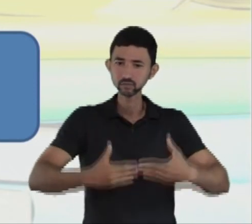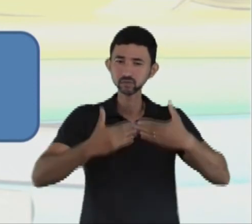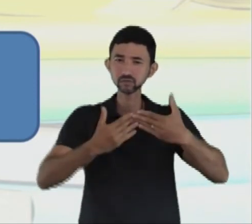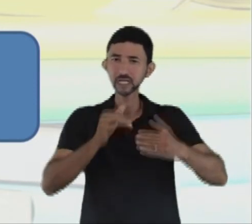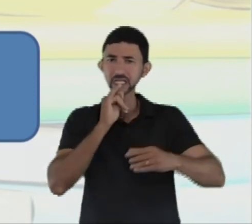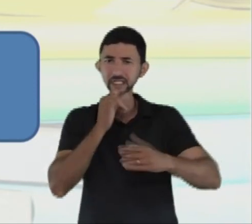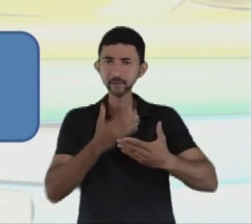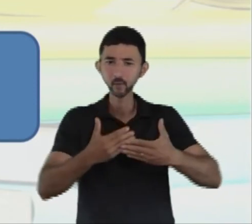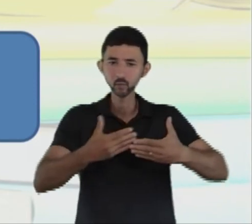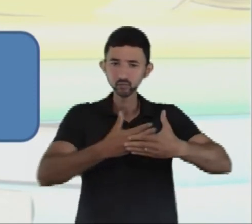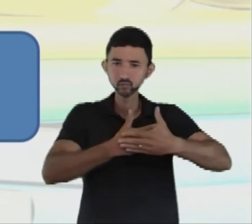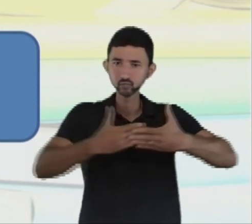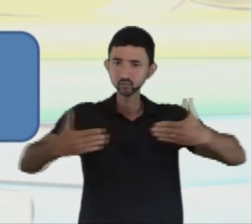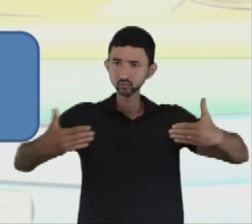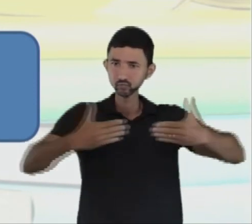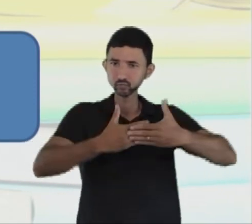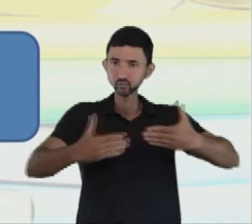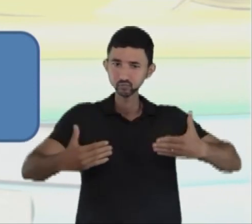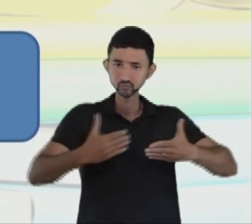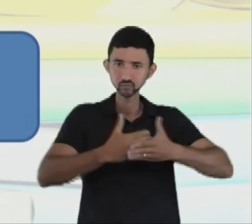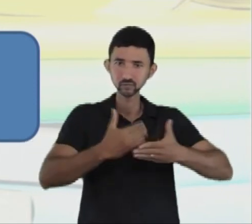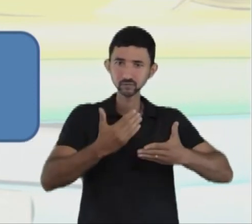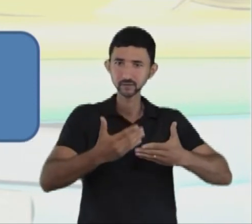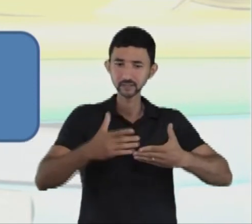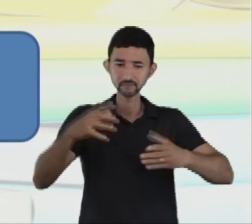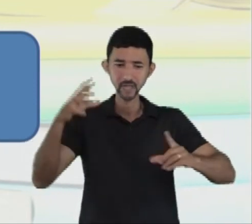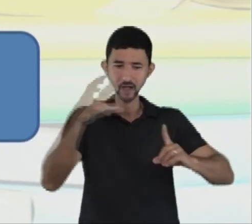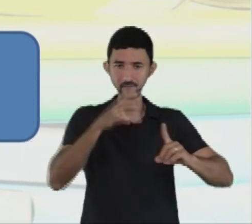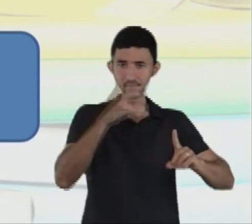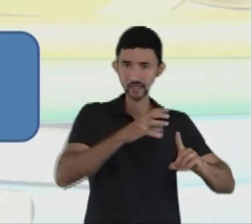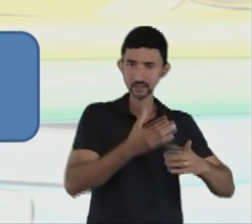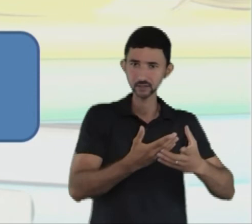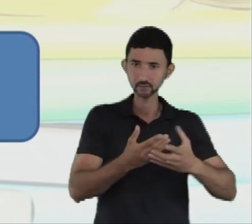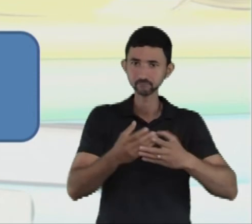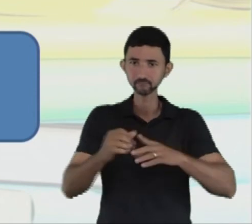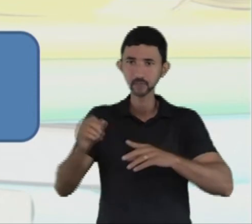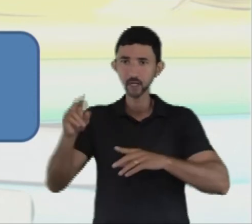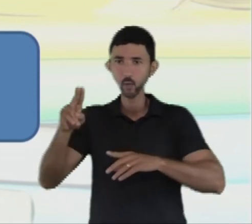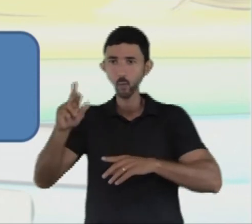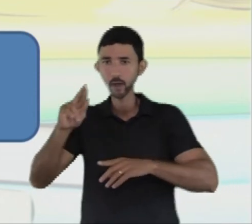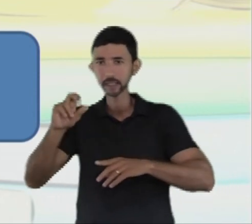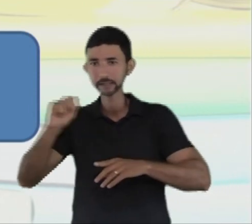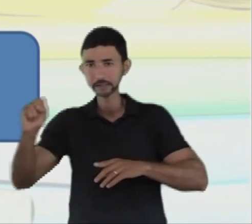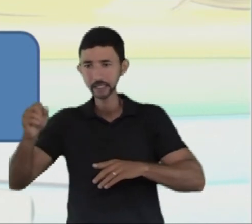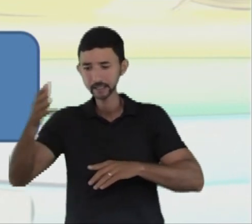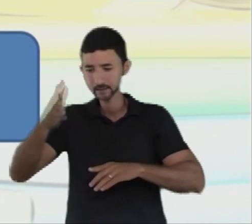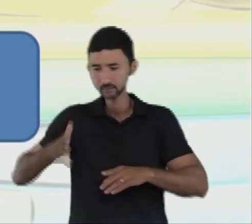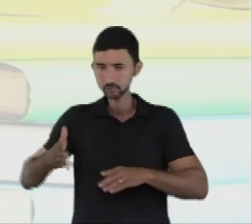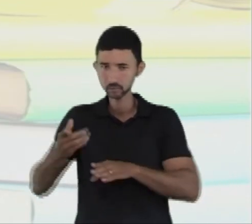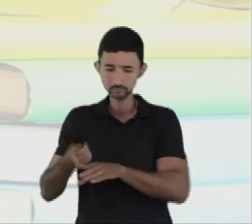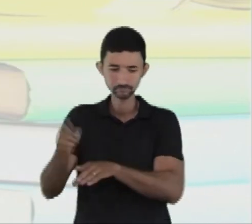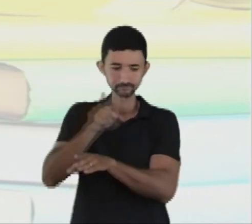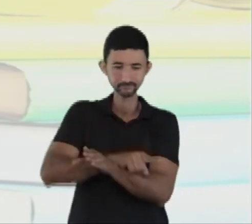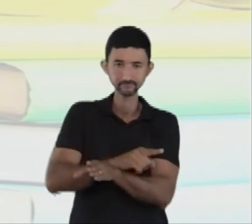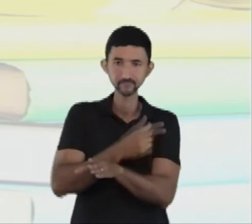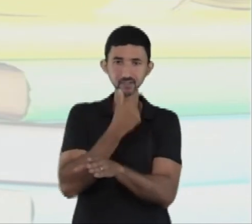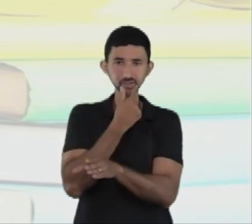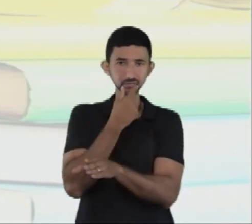que dividia os países sobre a área de influência soviética e sobre a área de influência americana.